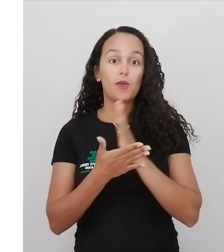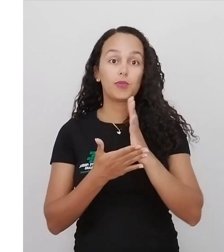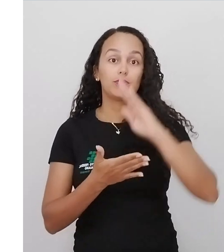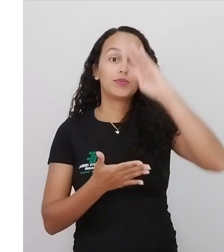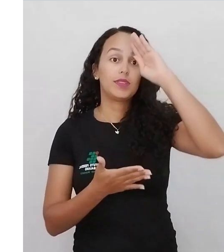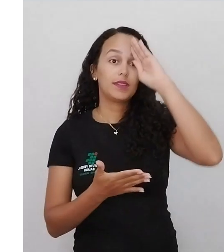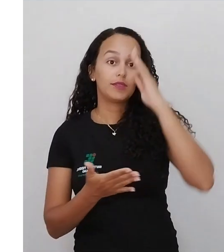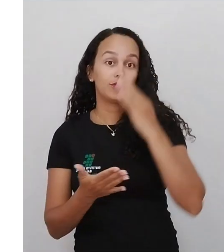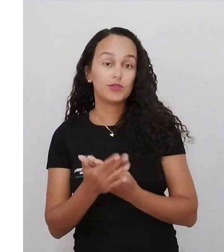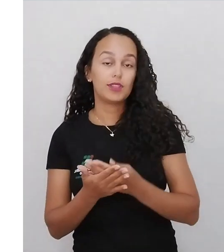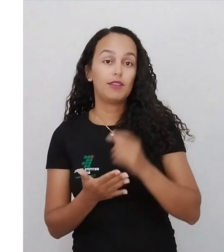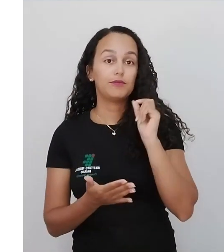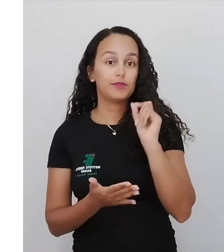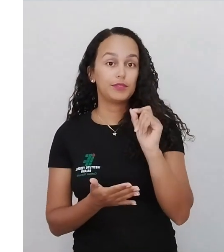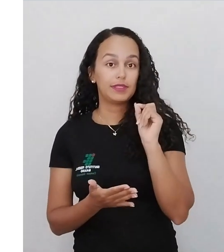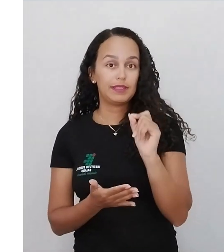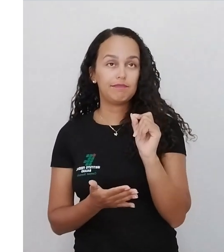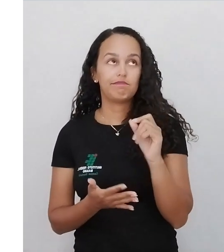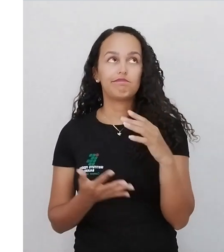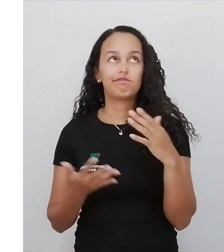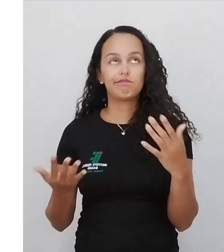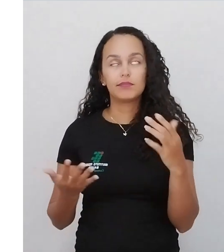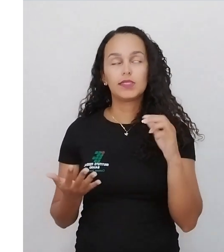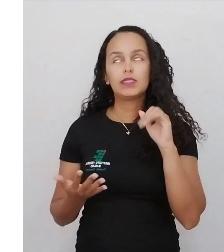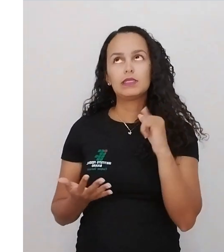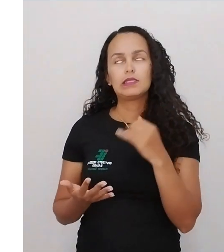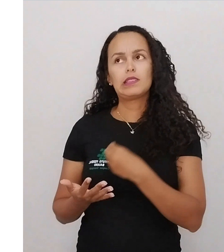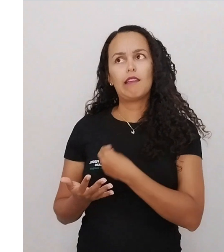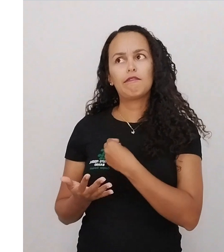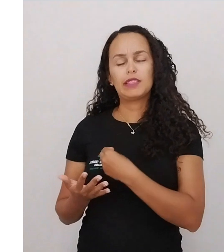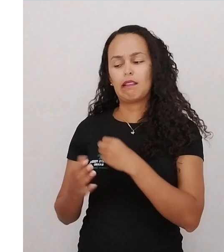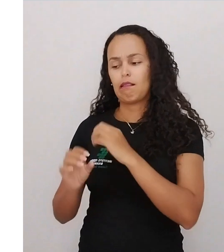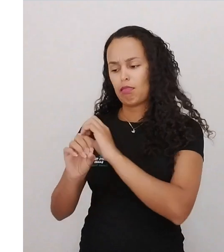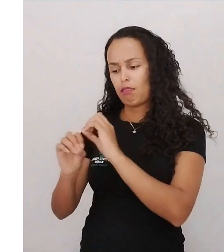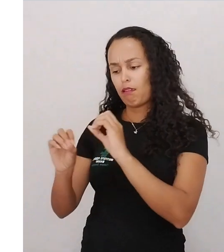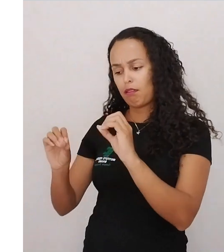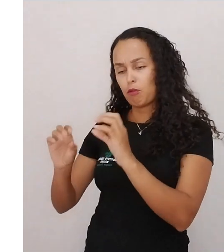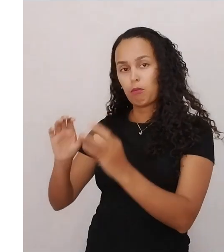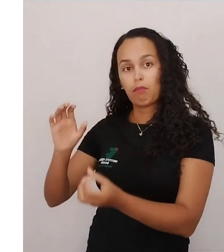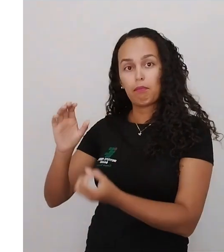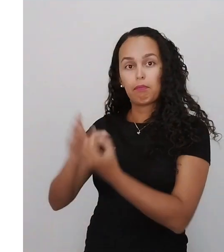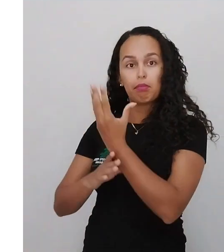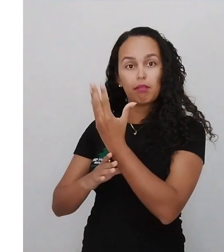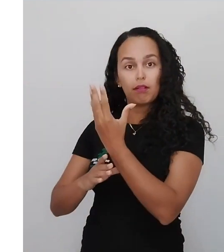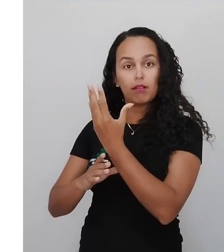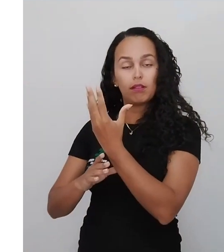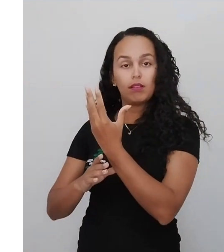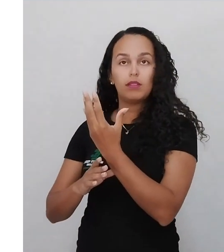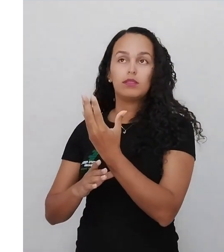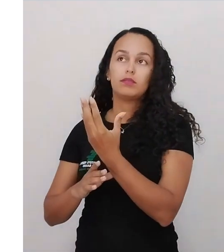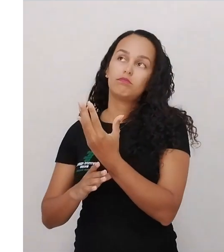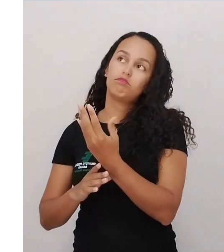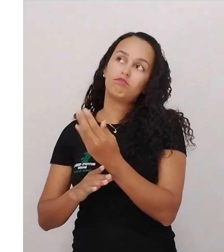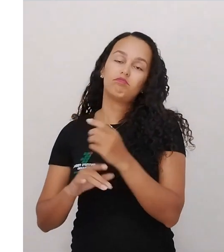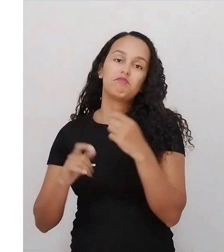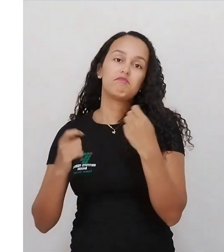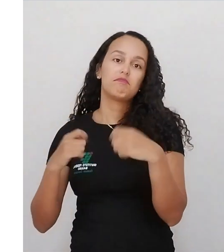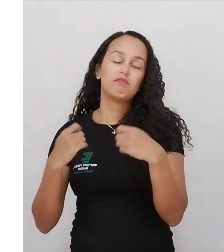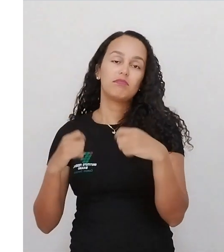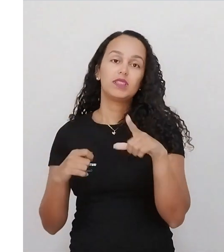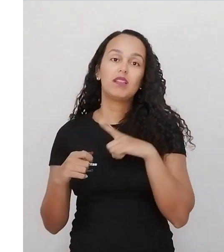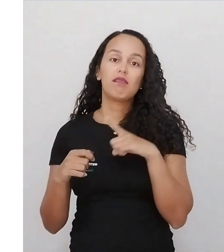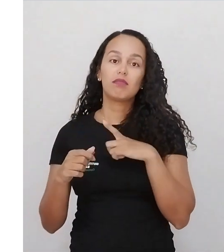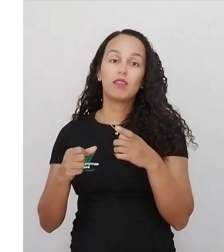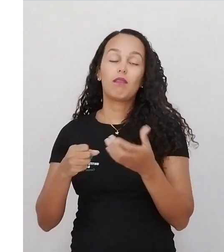eles ainda defendiam que, mesmo que a vida surgisse do nada, era importante que existisse um